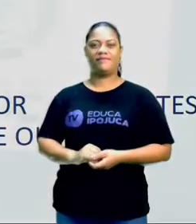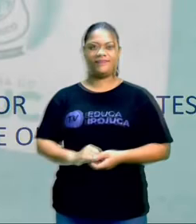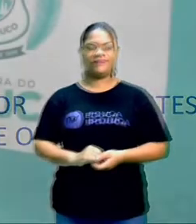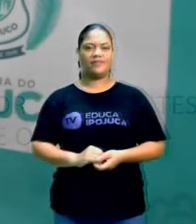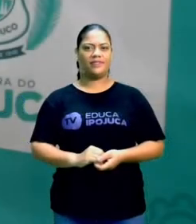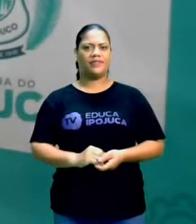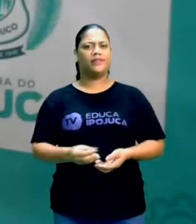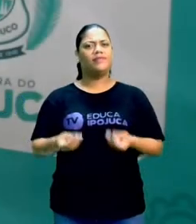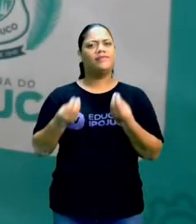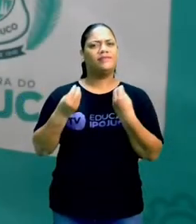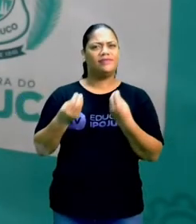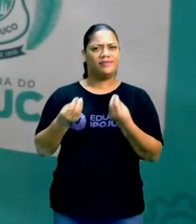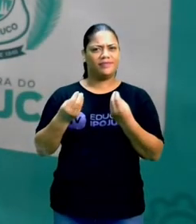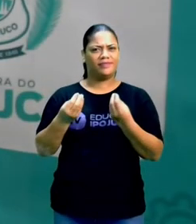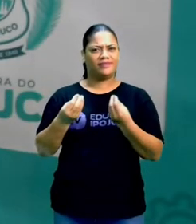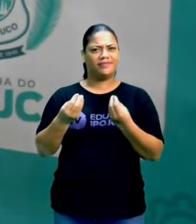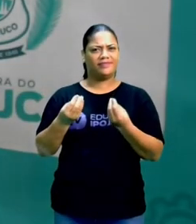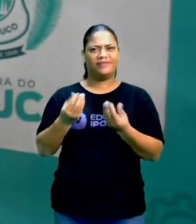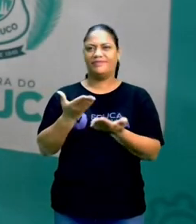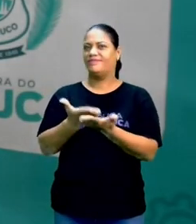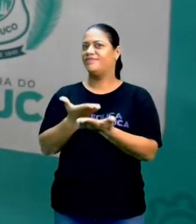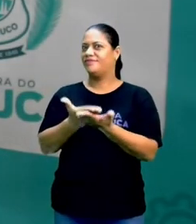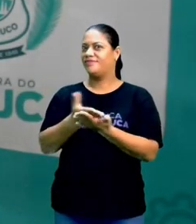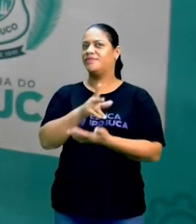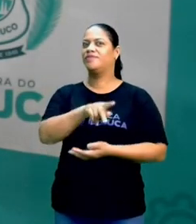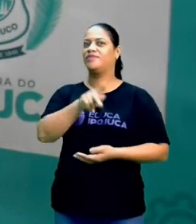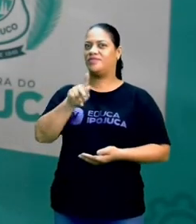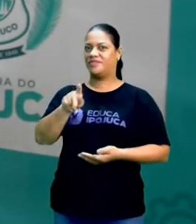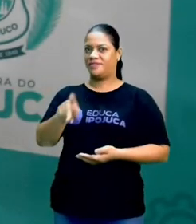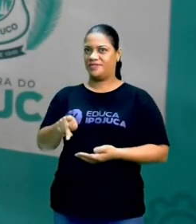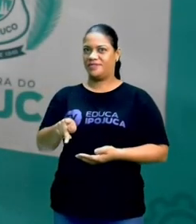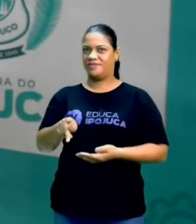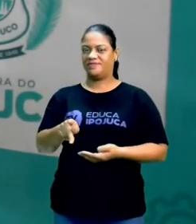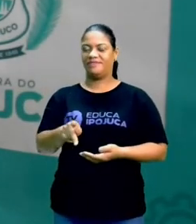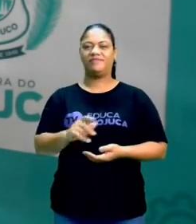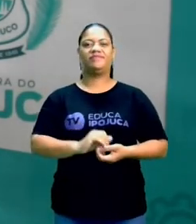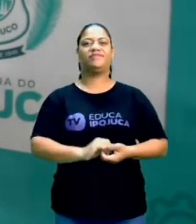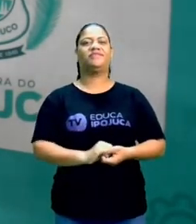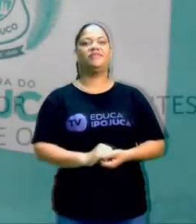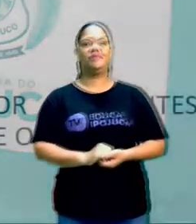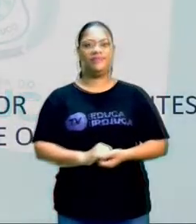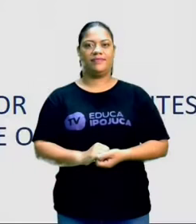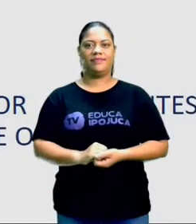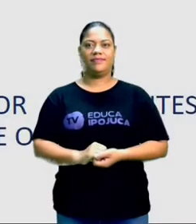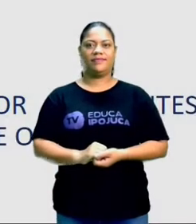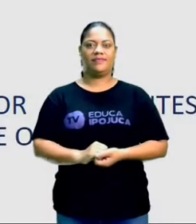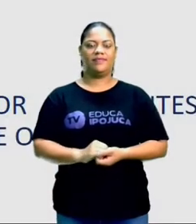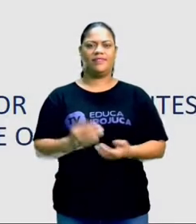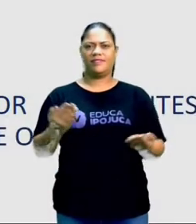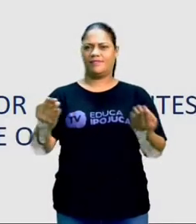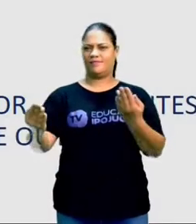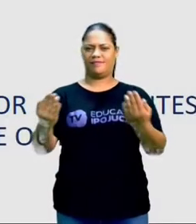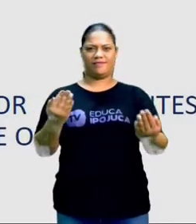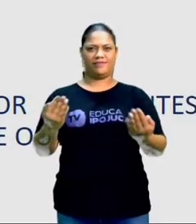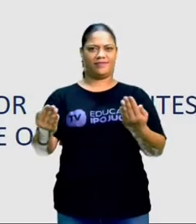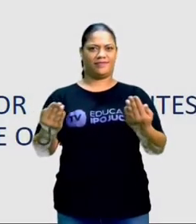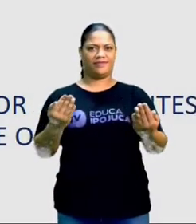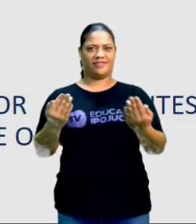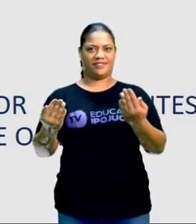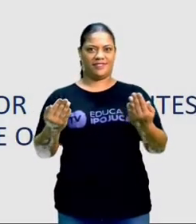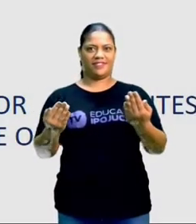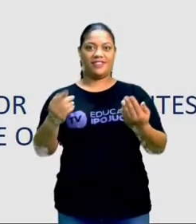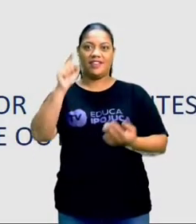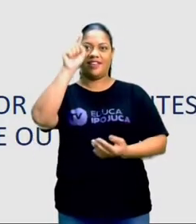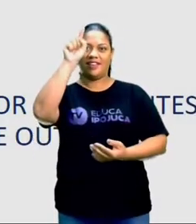Como será a nossa aula, professora, dentro desse conteúdo? Iremos comparar as indicações dos